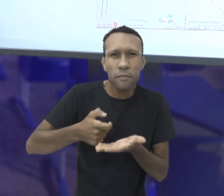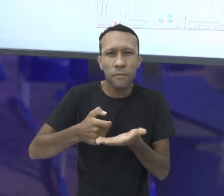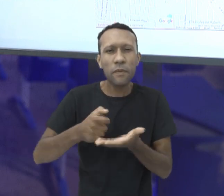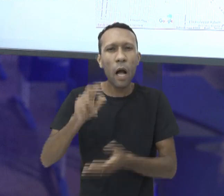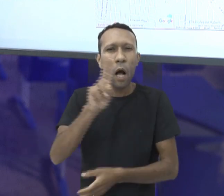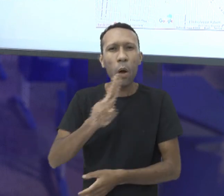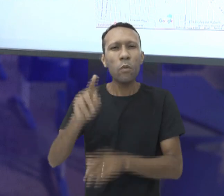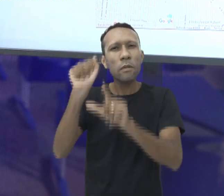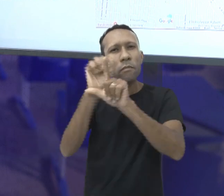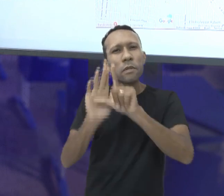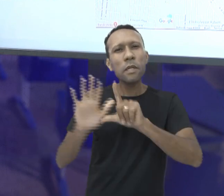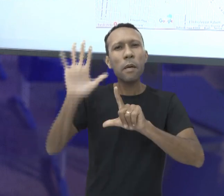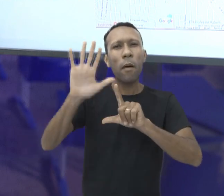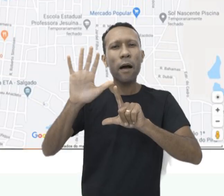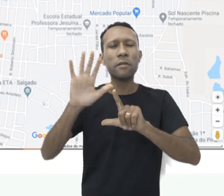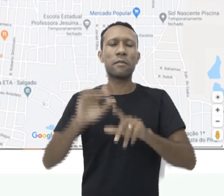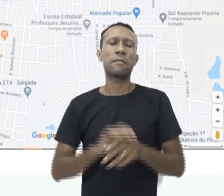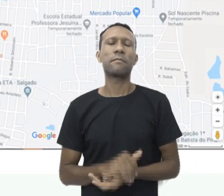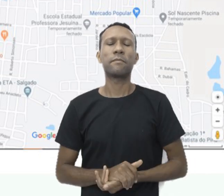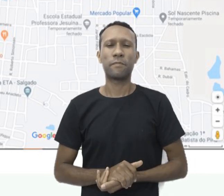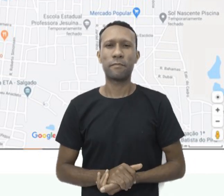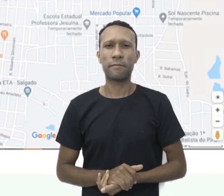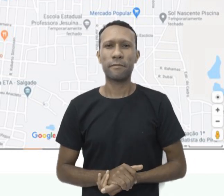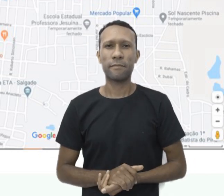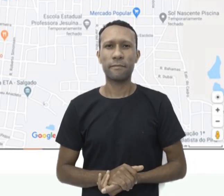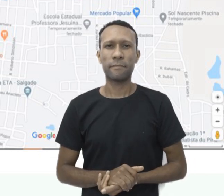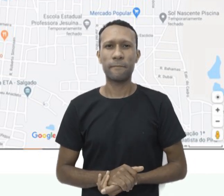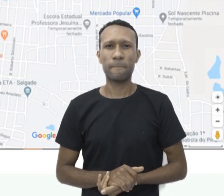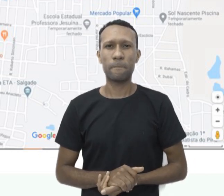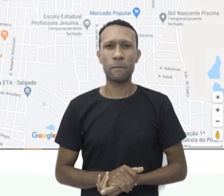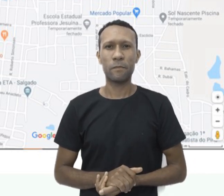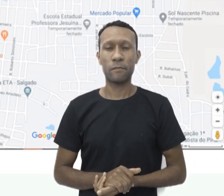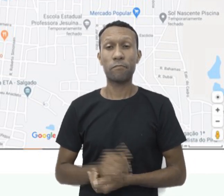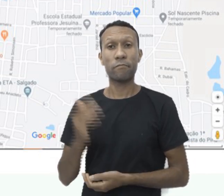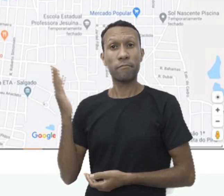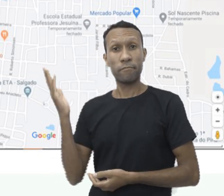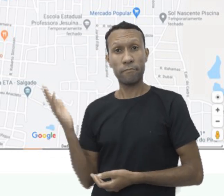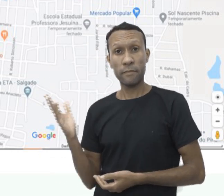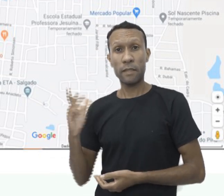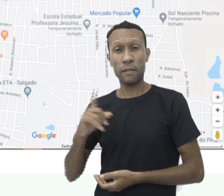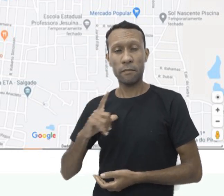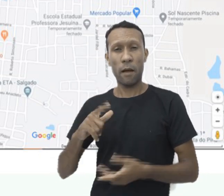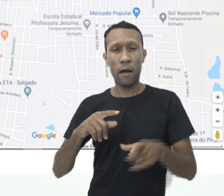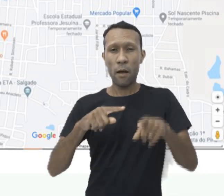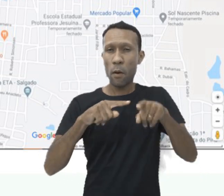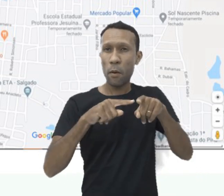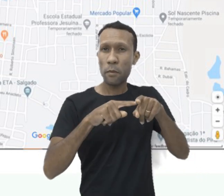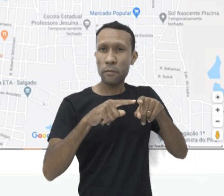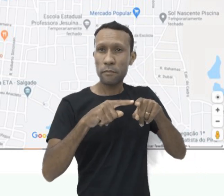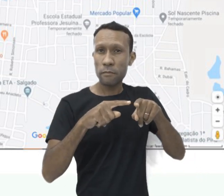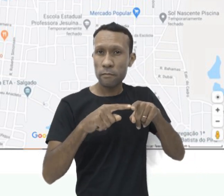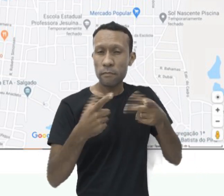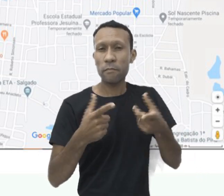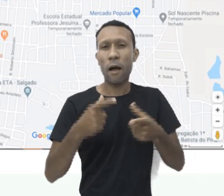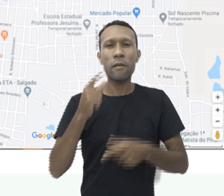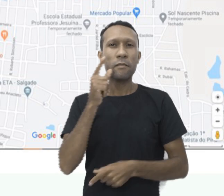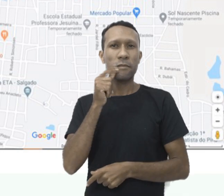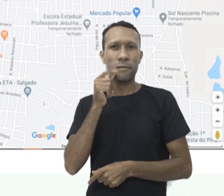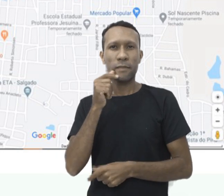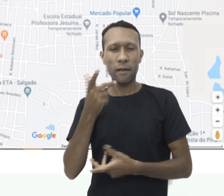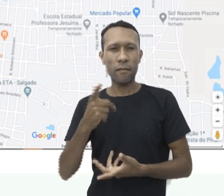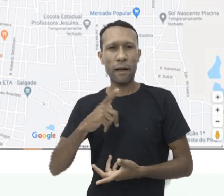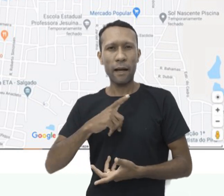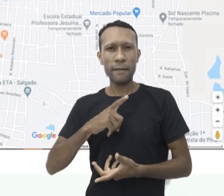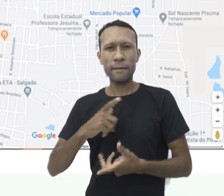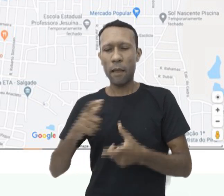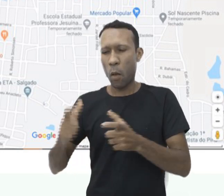de satélite. Vejamos aqui. Esse mapa é do bairro do Salgado, do nosso município de Caruaru,